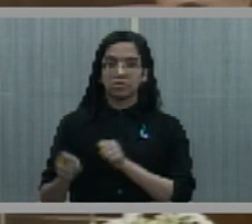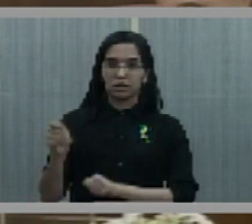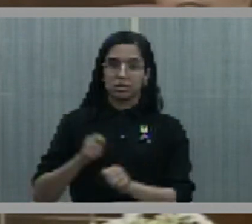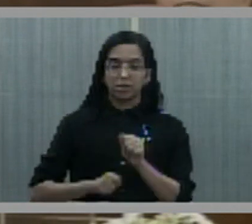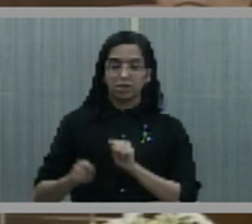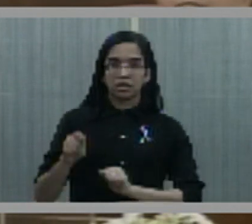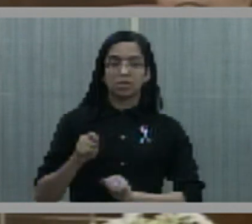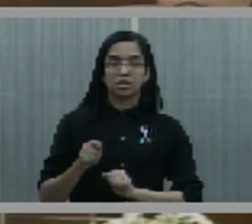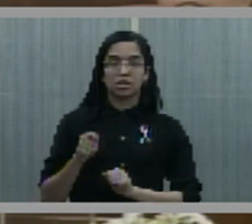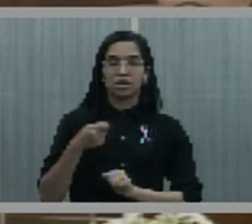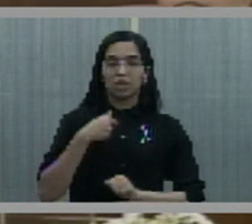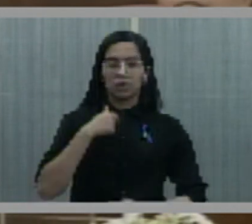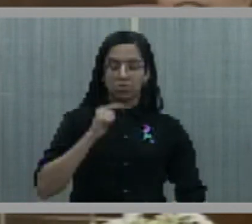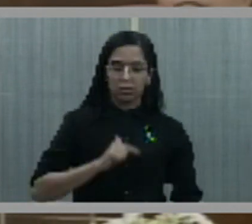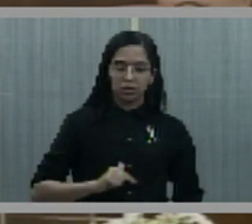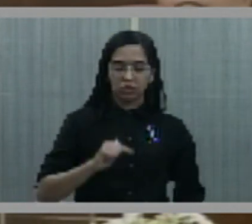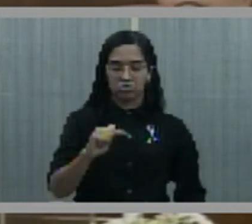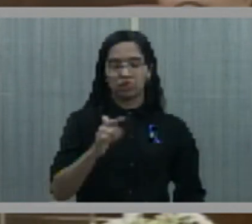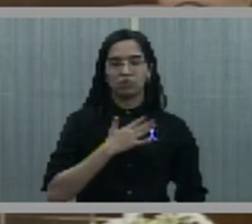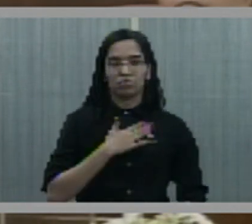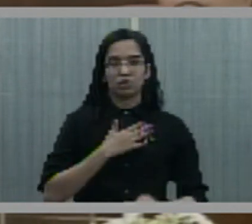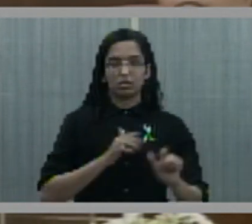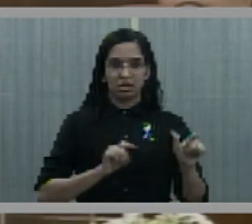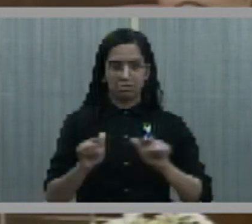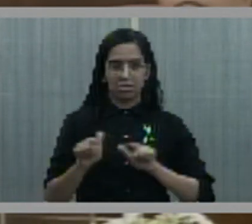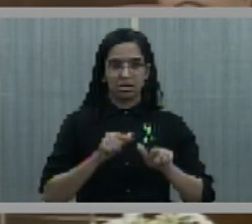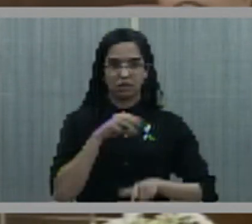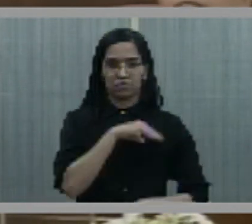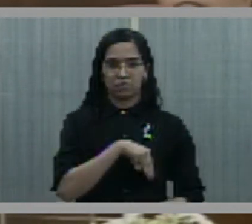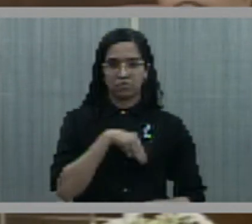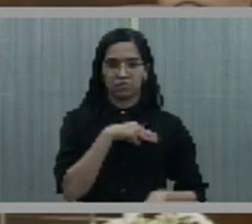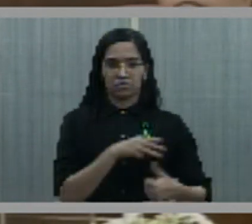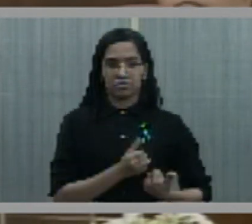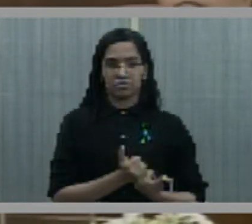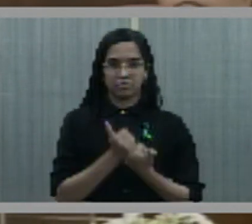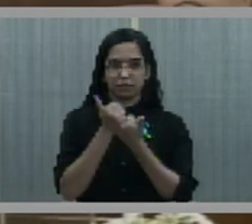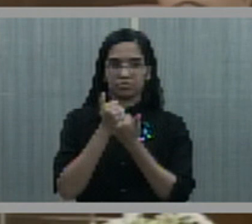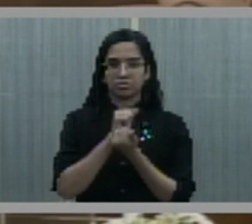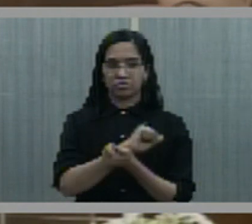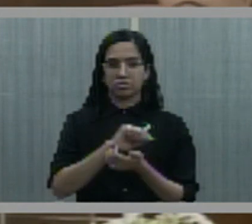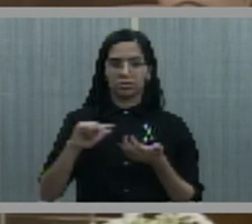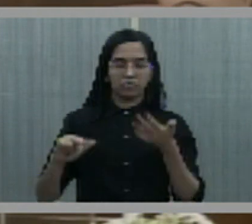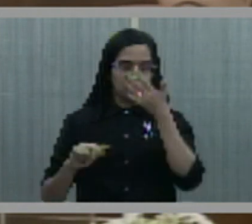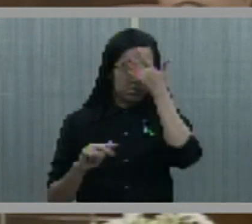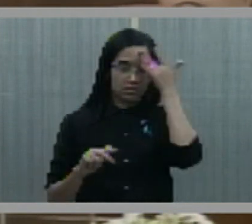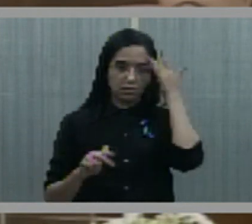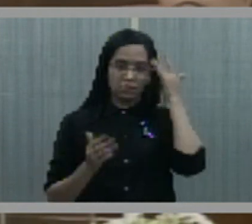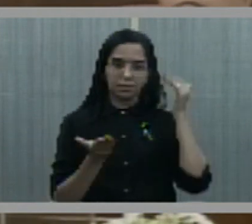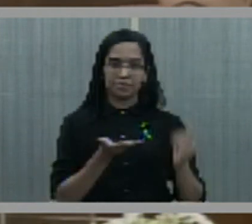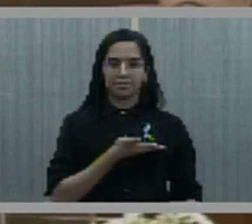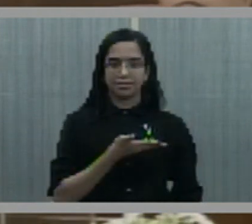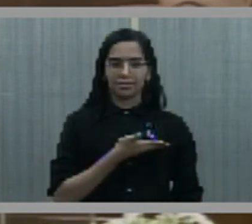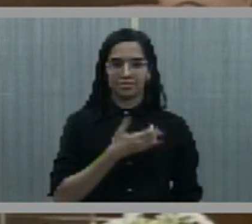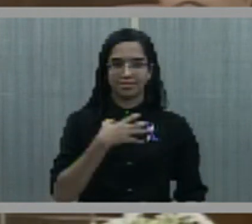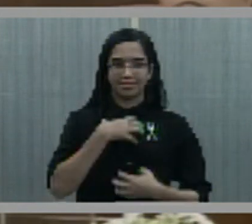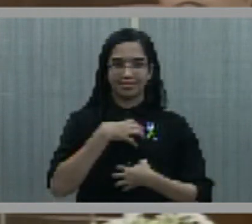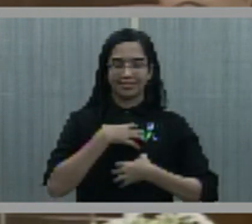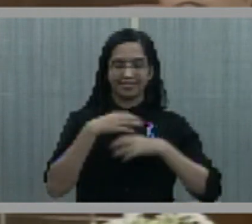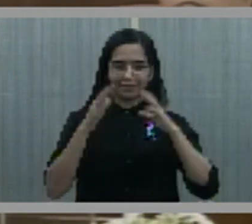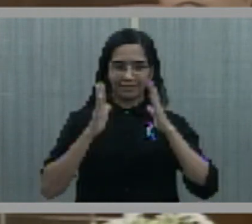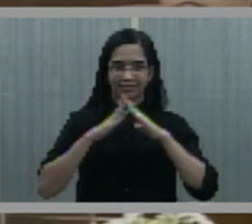dando continuidade ao meu caminho missionário, apoiado por muita gente que se fez amiga e me fez sentir em